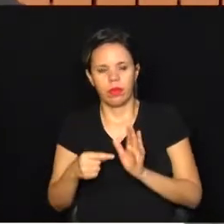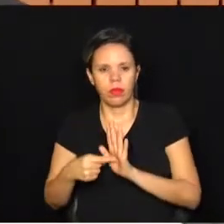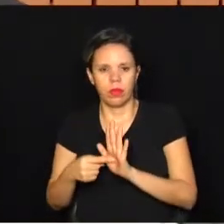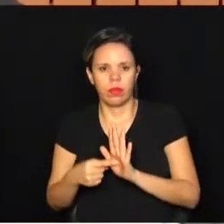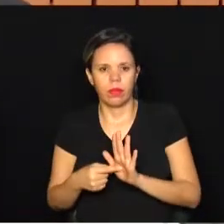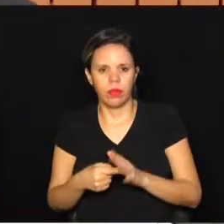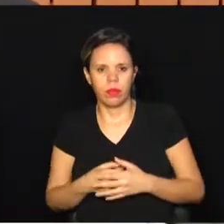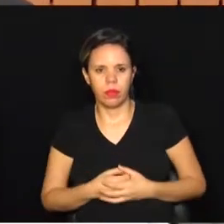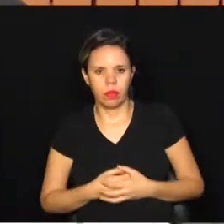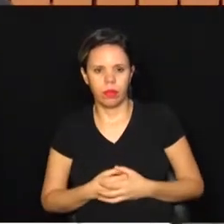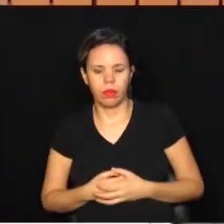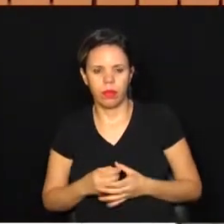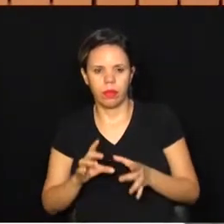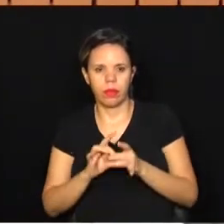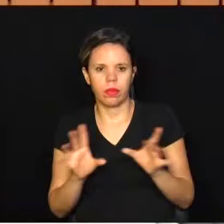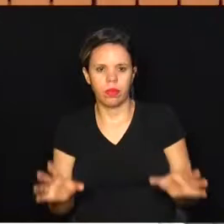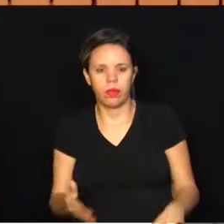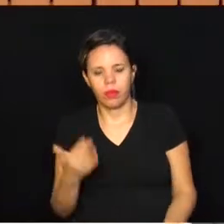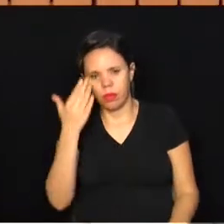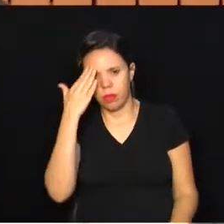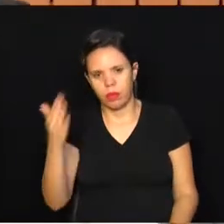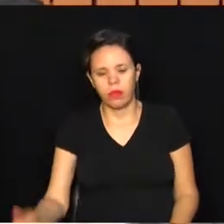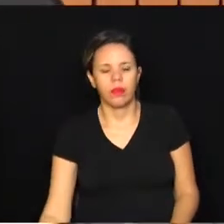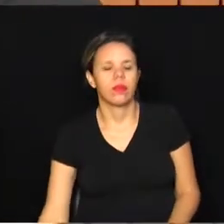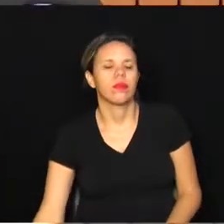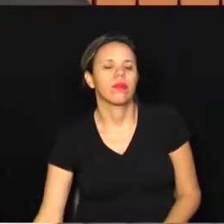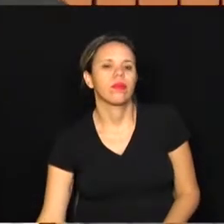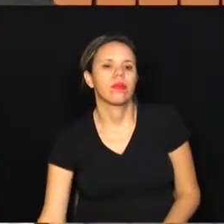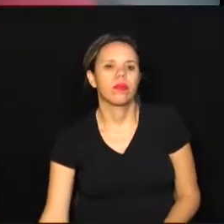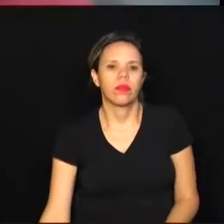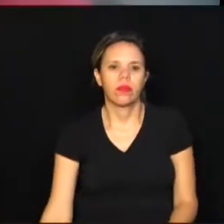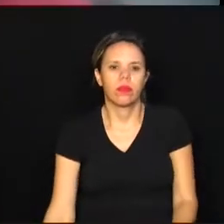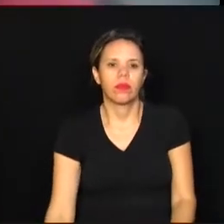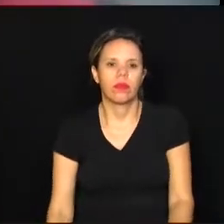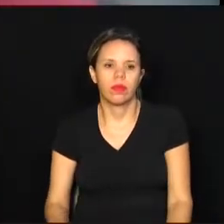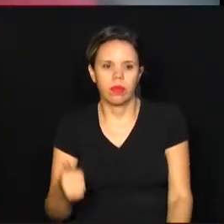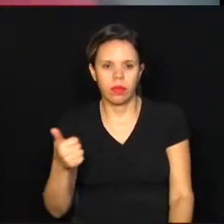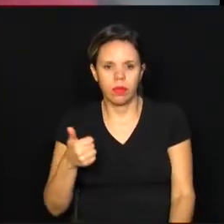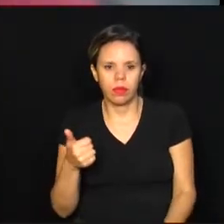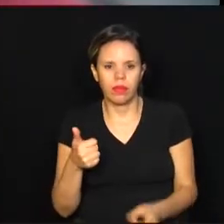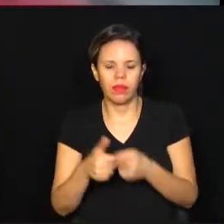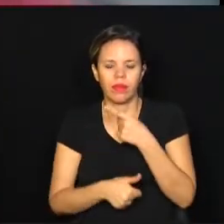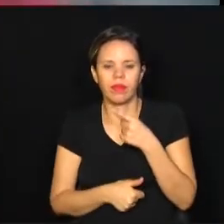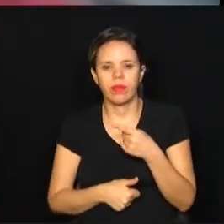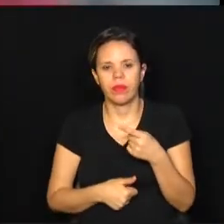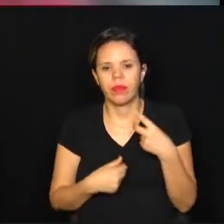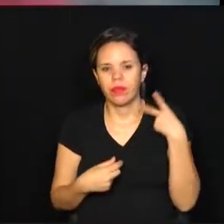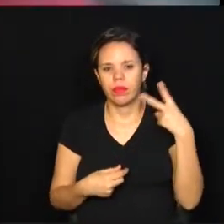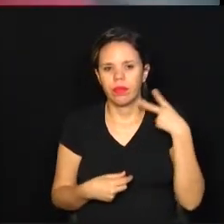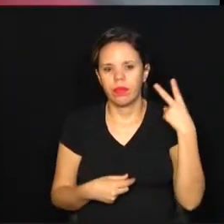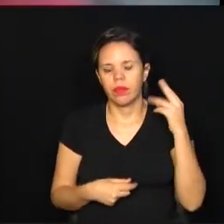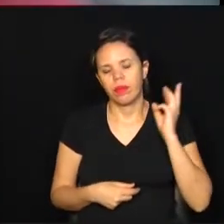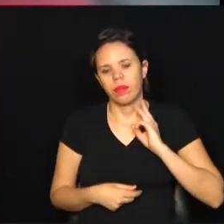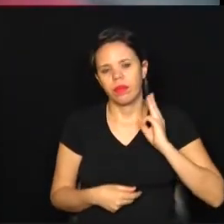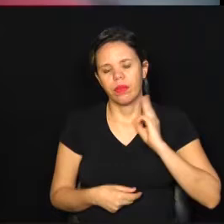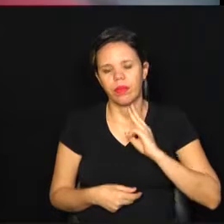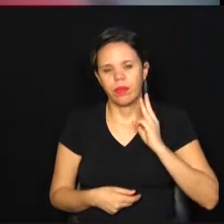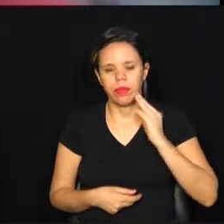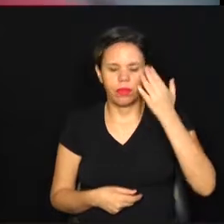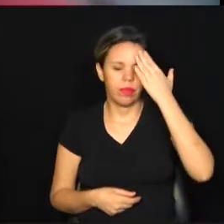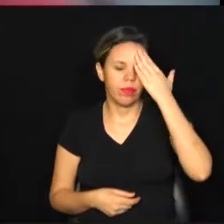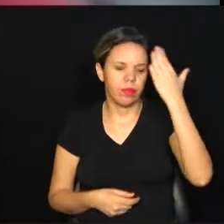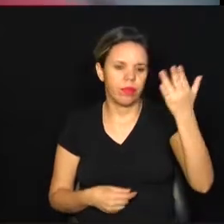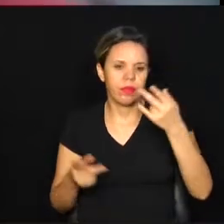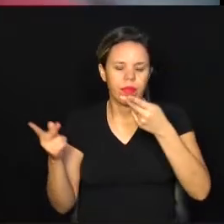não é? Então, fique à vontade. Muito obrigado. Bom, primeiramente, vereador Cecílio, muito obrigada